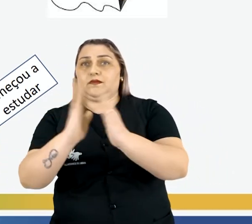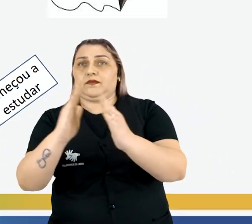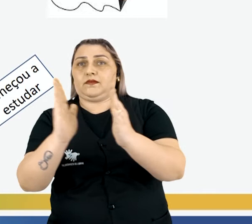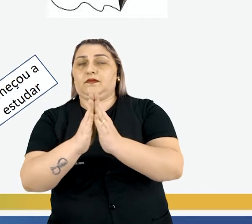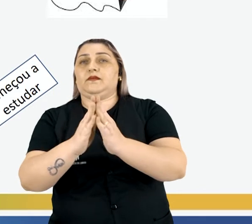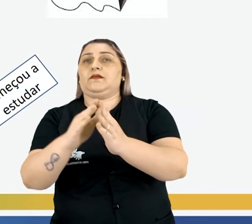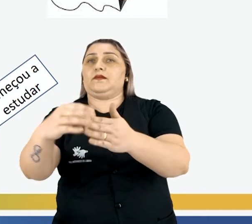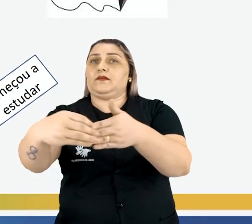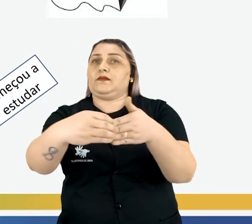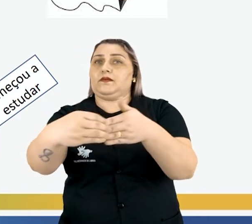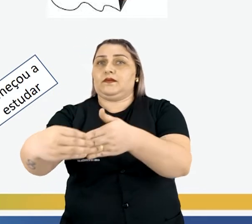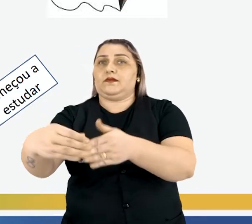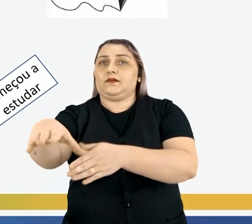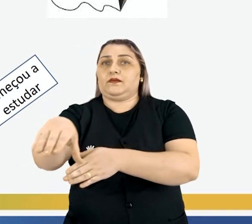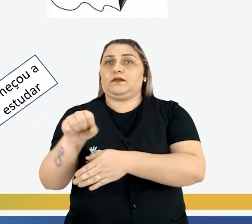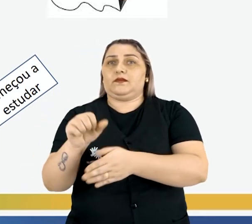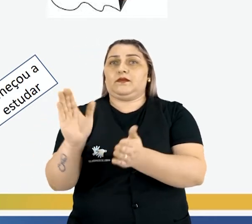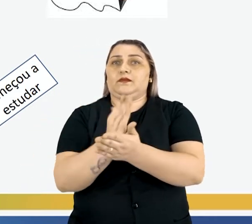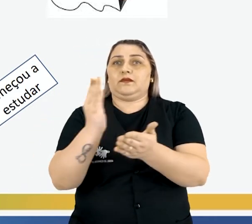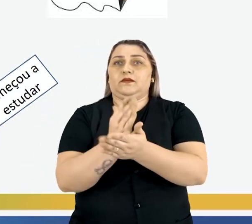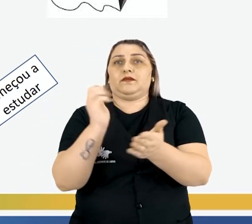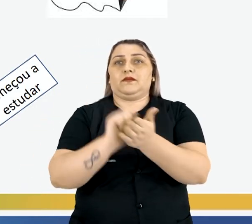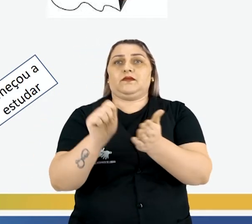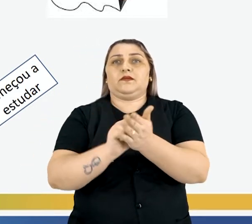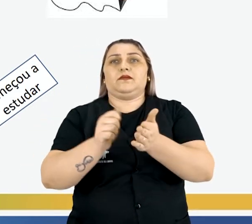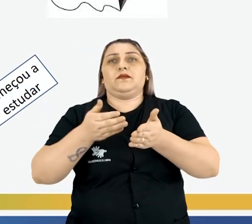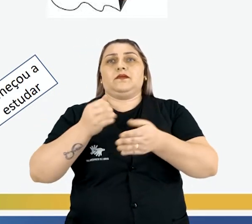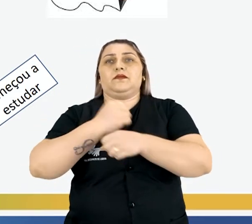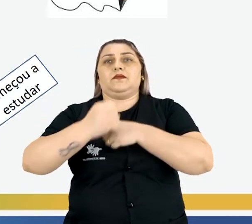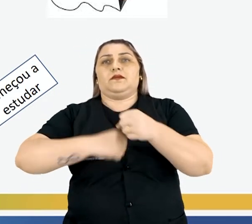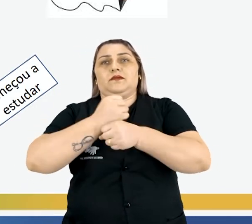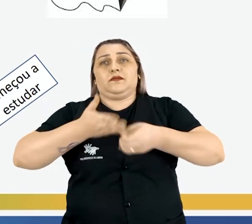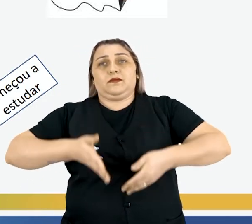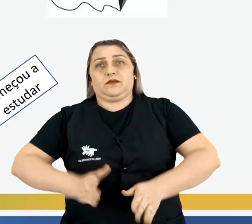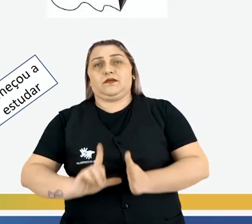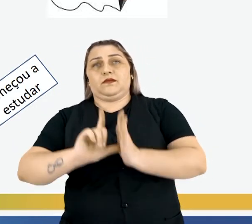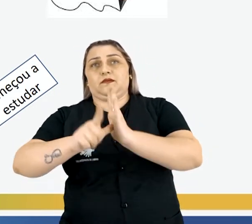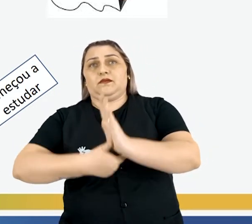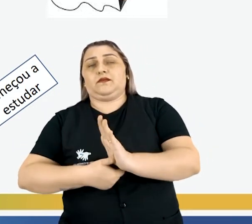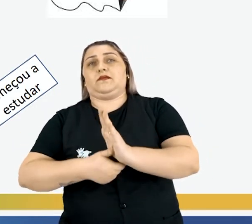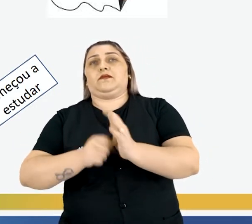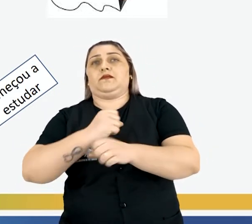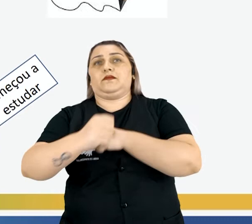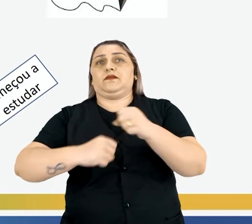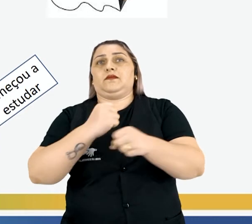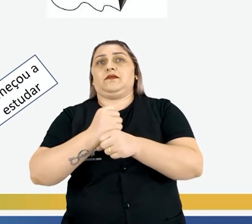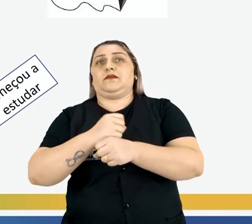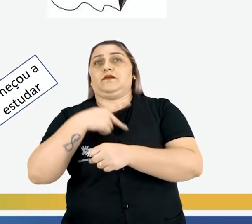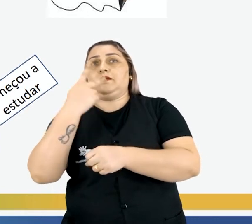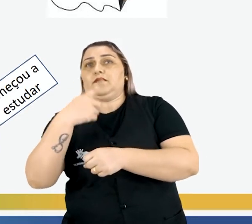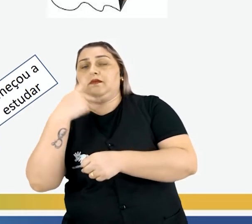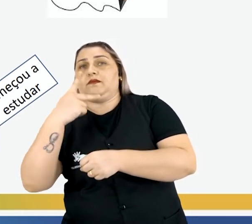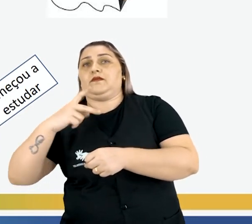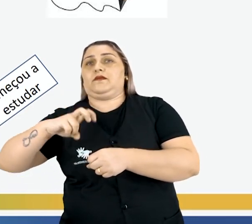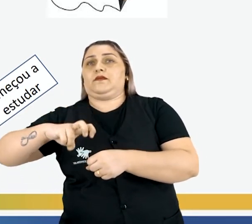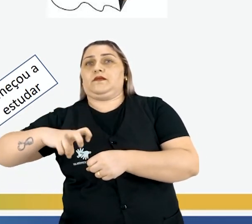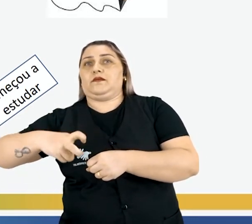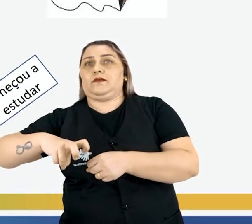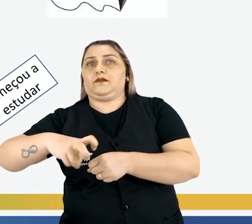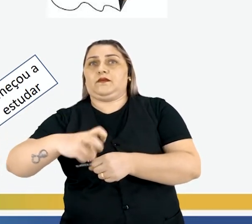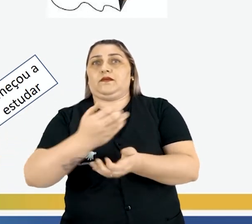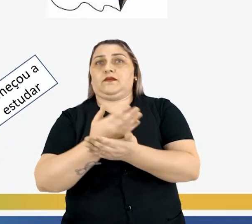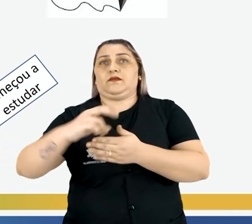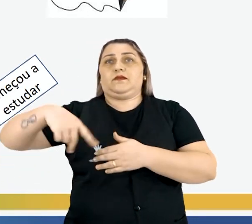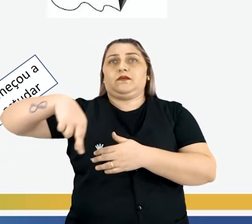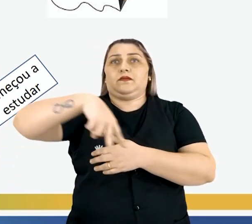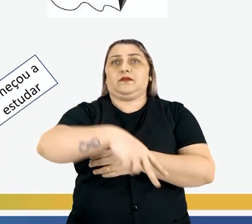e vai registrar o ano em que você nasceu. Depois o ano que você engatinhou, falou, andar e começou a